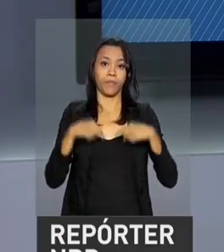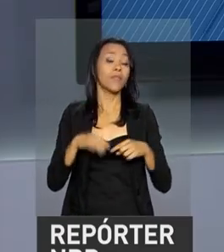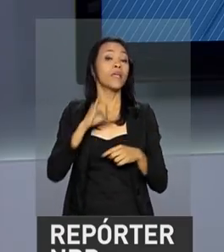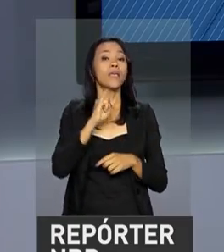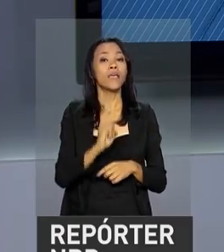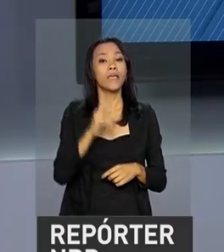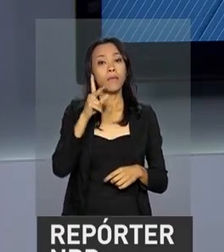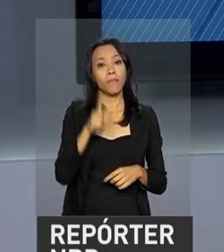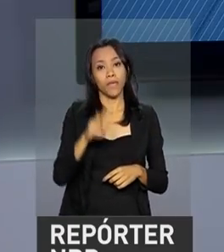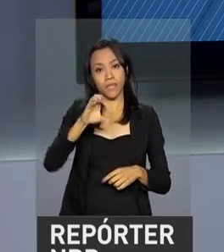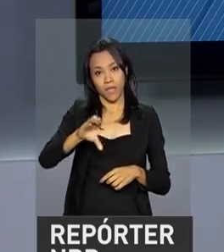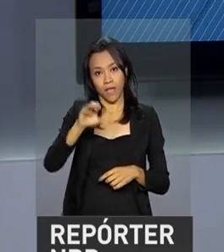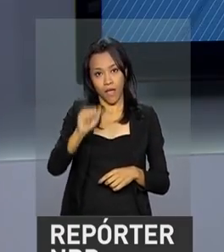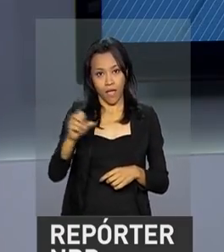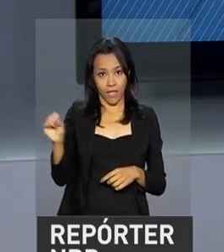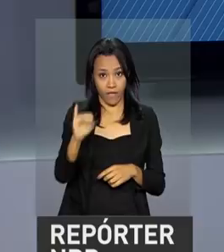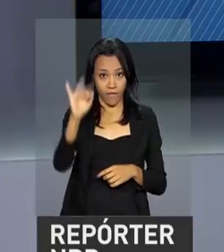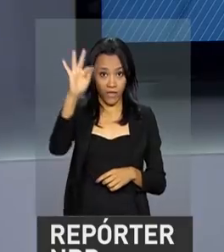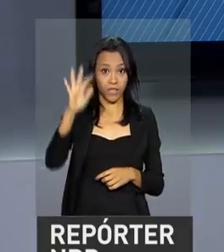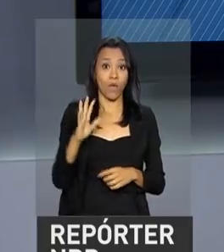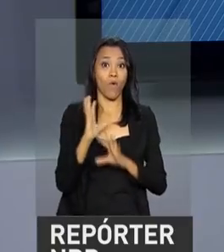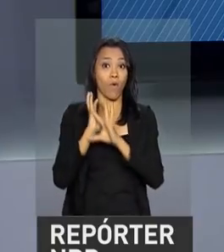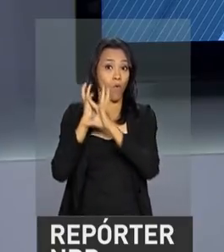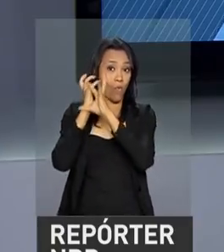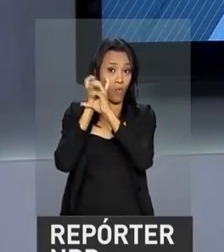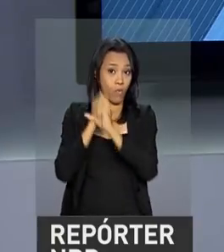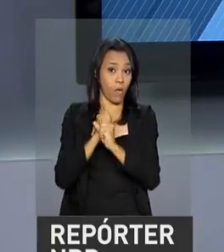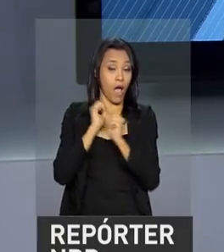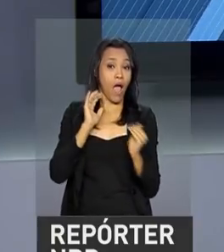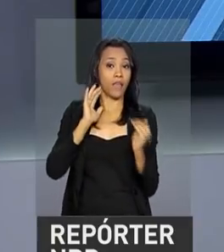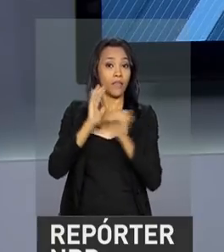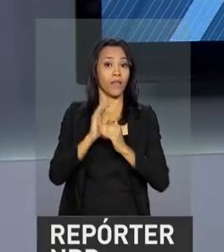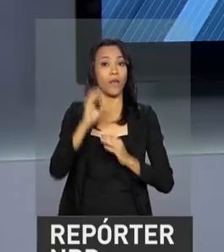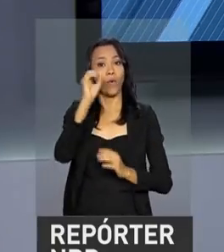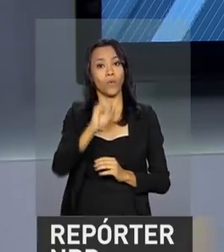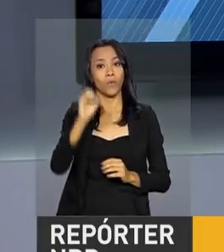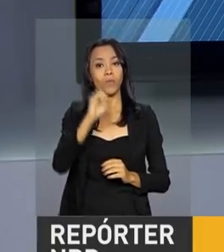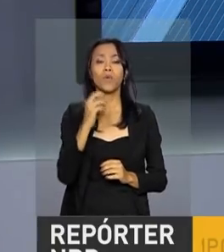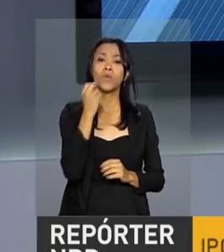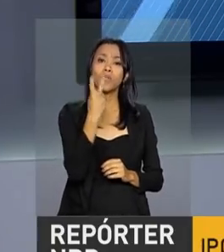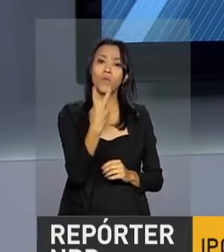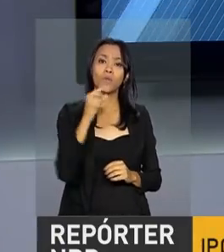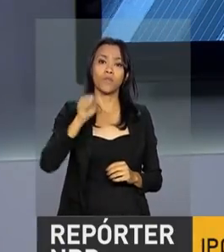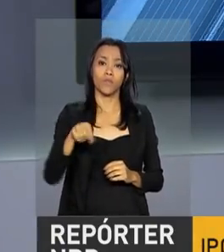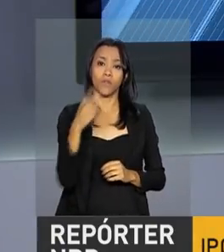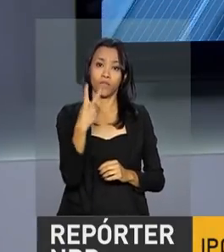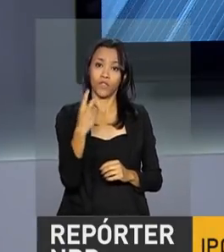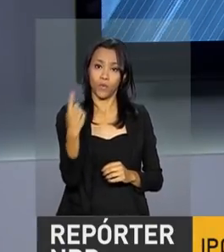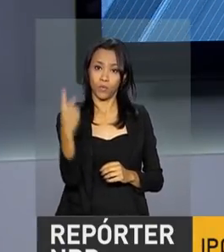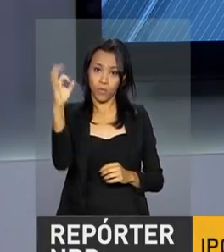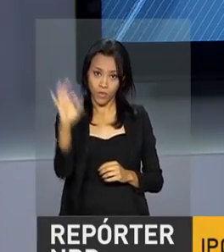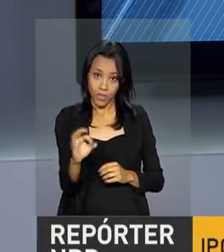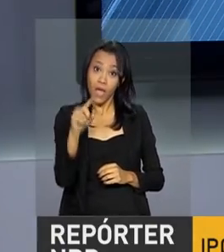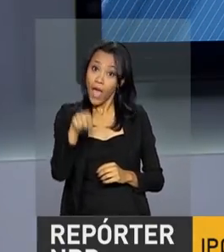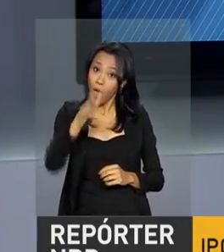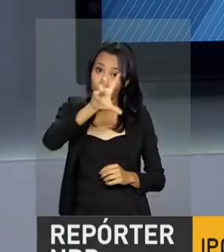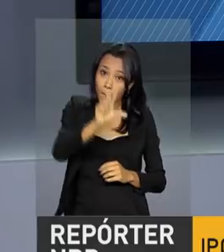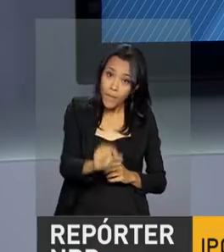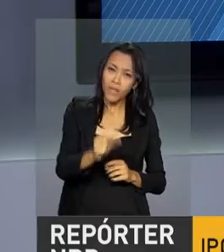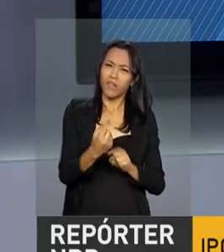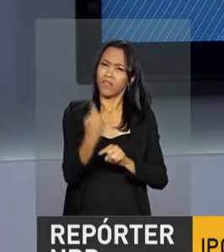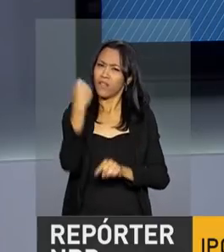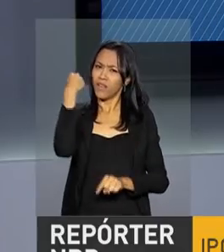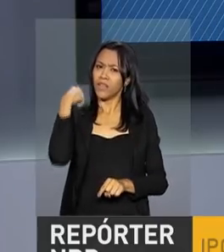inflação oficial ficou no acumulado do ano até outubro em 2,21 por cento é o menor índice desde outubro de